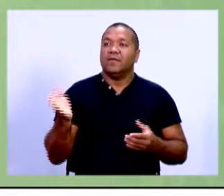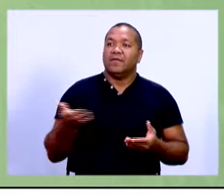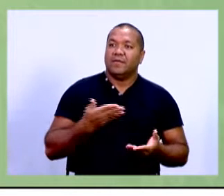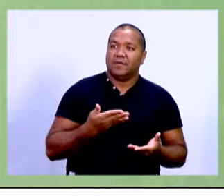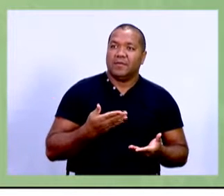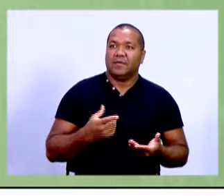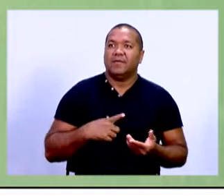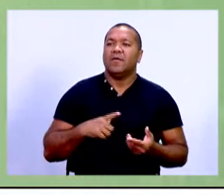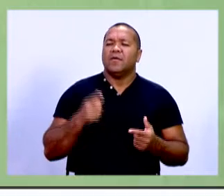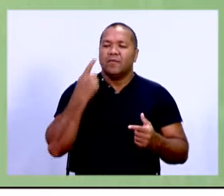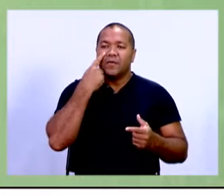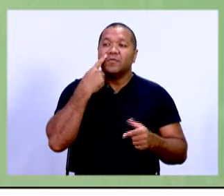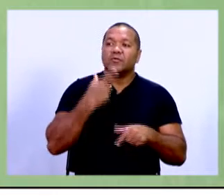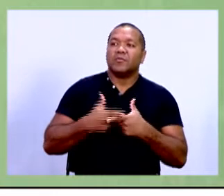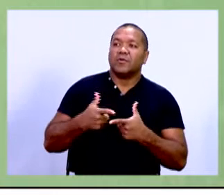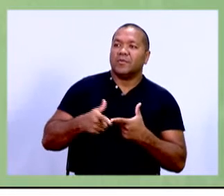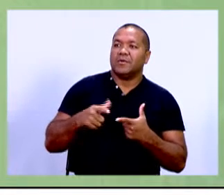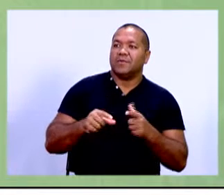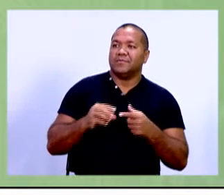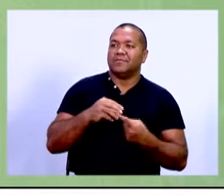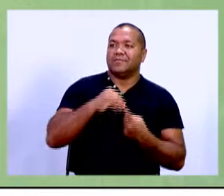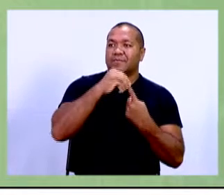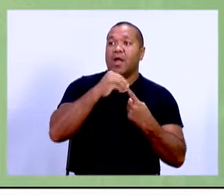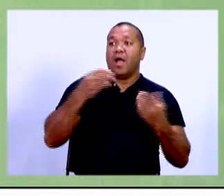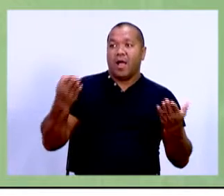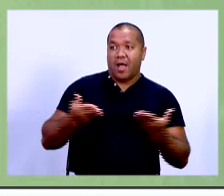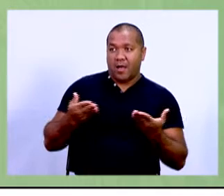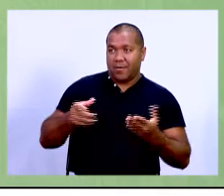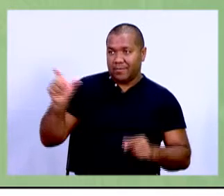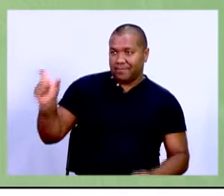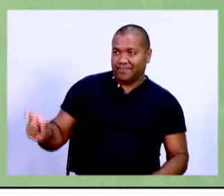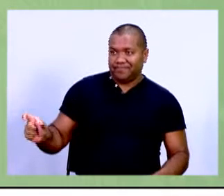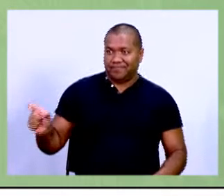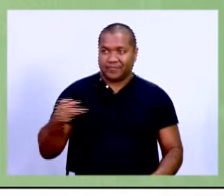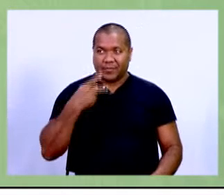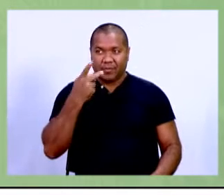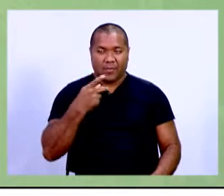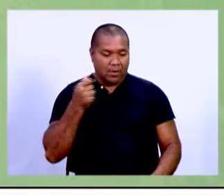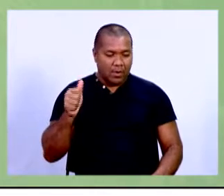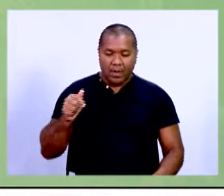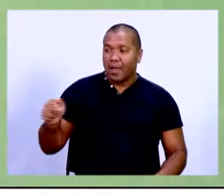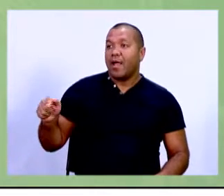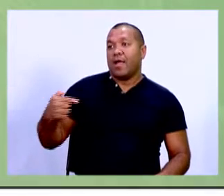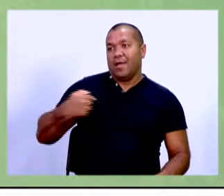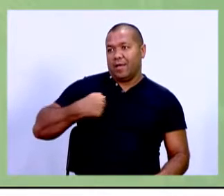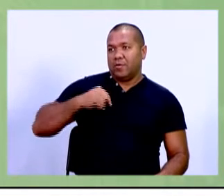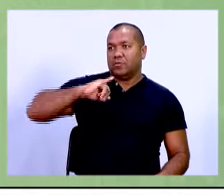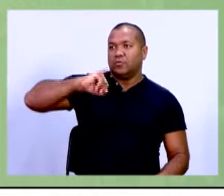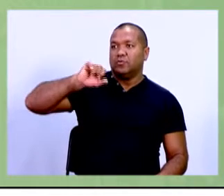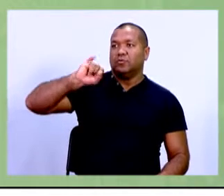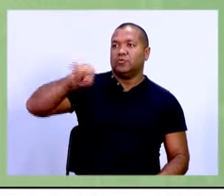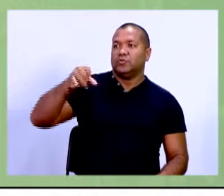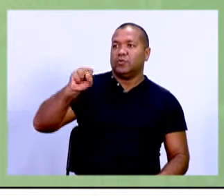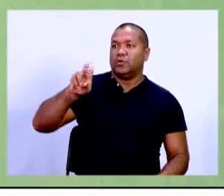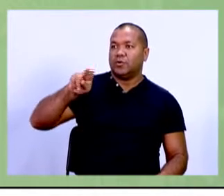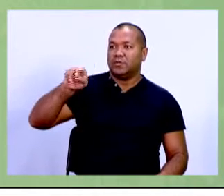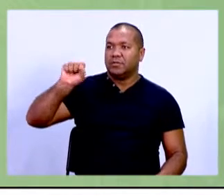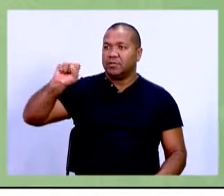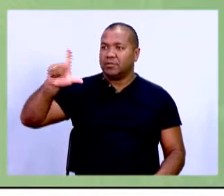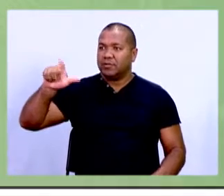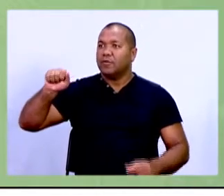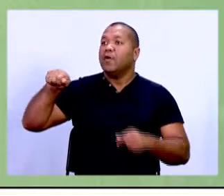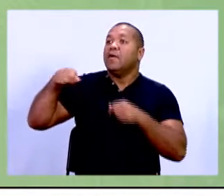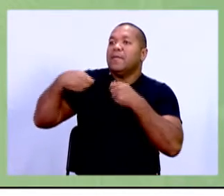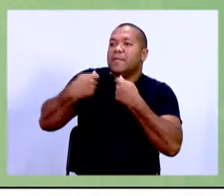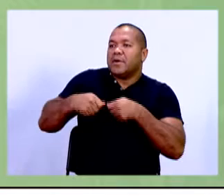o problema principal dele. Agora, o meu cliente disse o seguinte: eu, Jorge da Silva, preciso